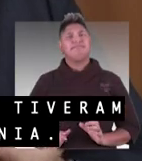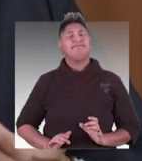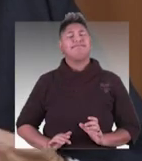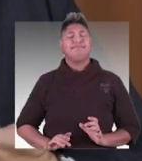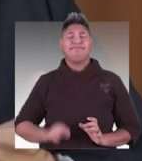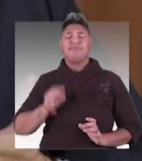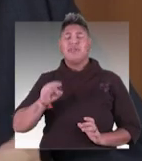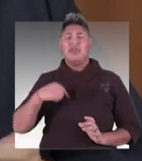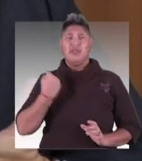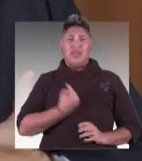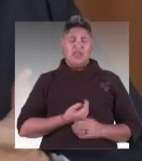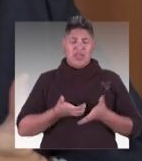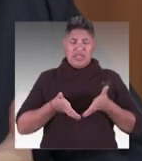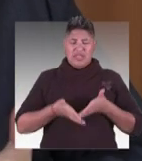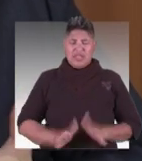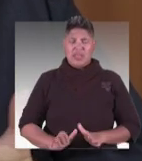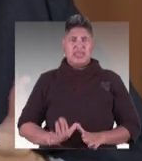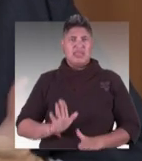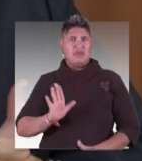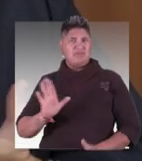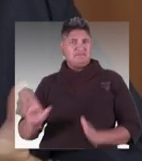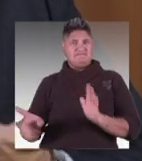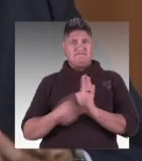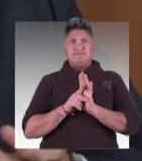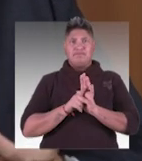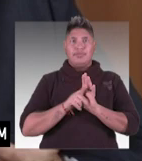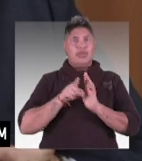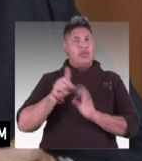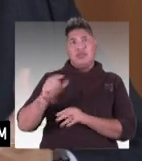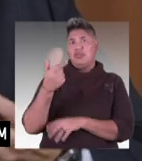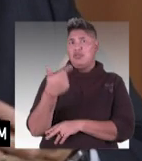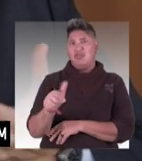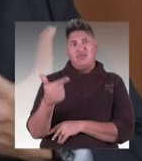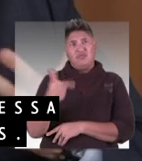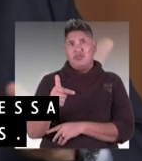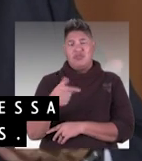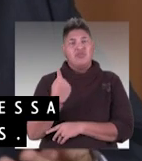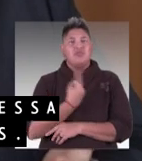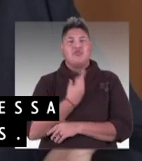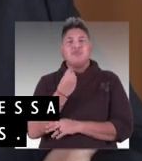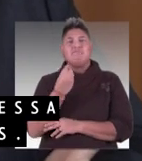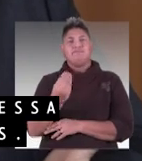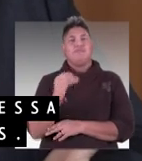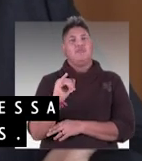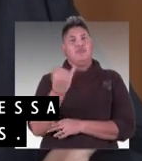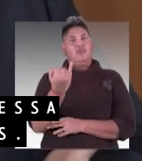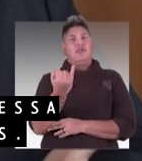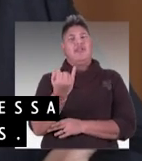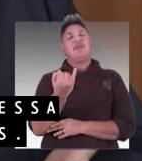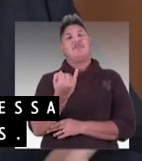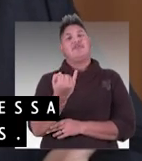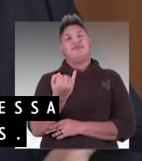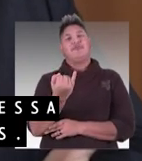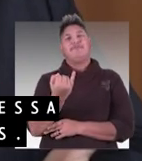Aquilo que nós já nascemos com, eles nunca tiveram, e nós estamos dando essa oportunidade a